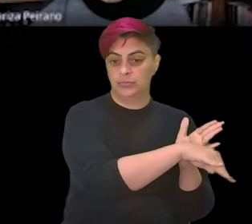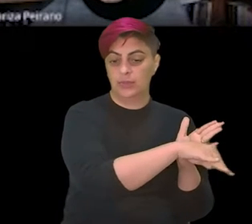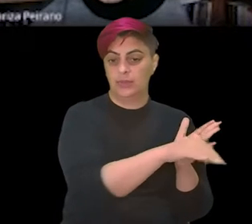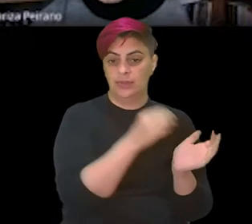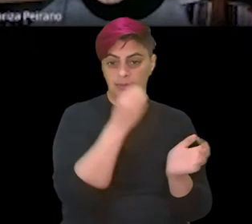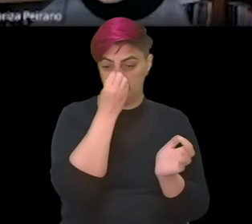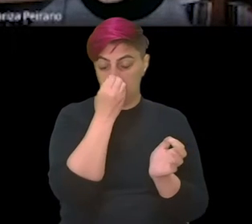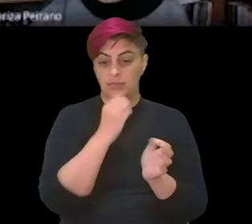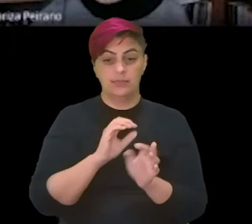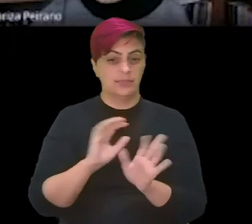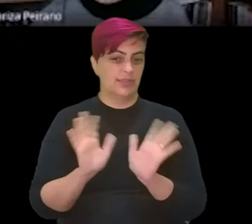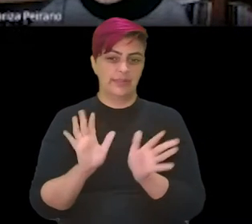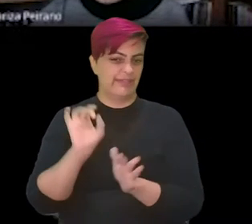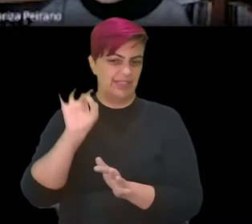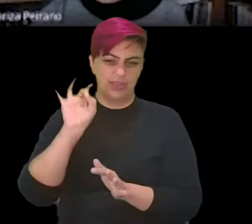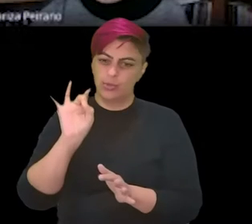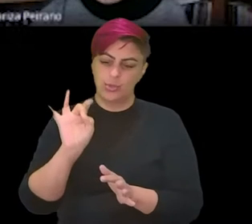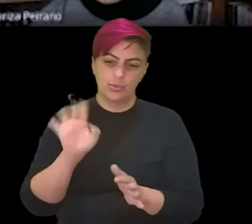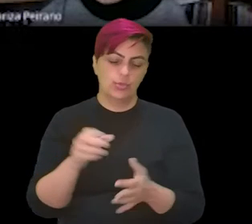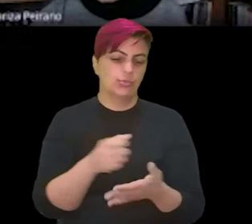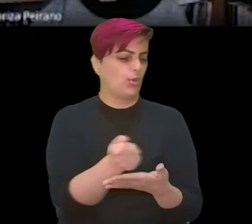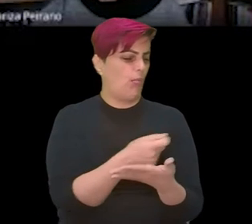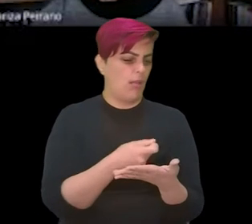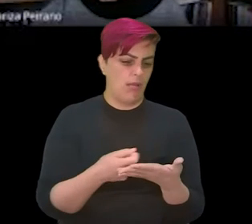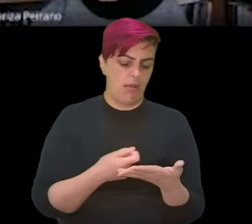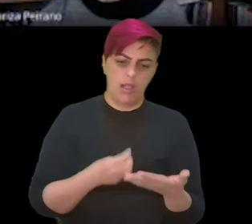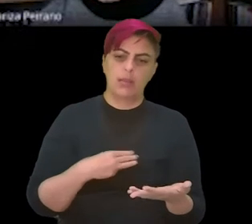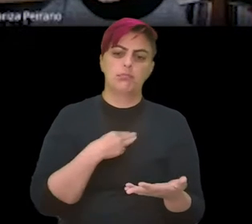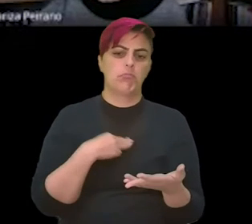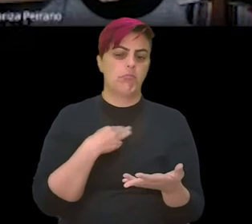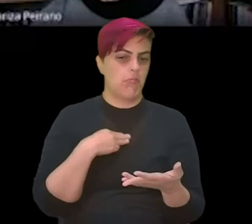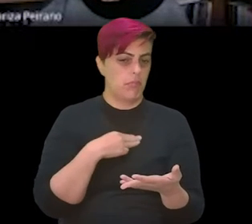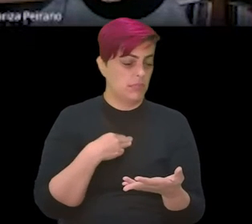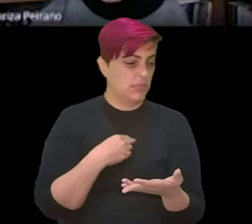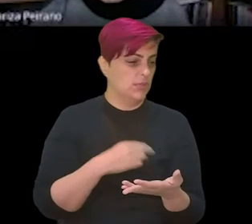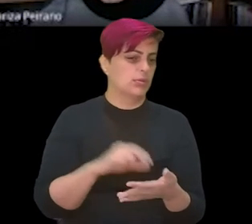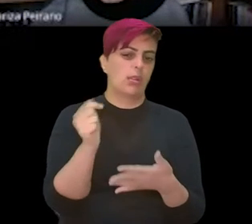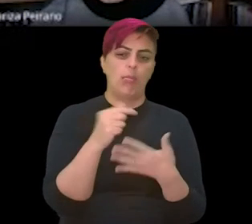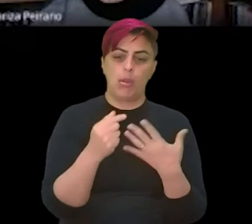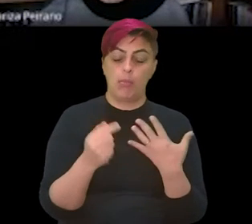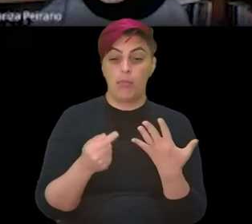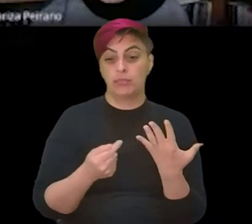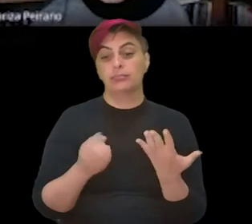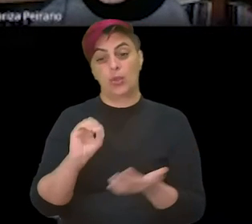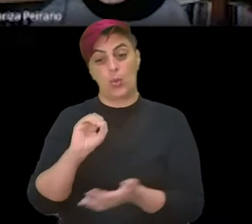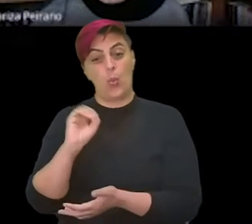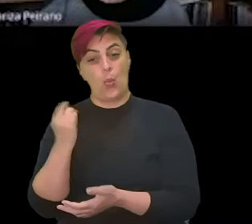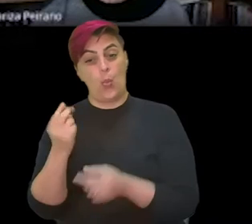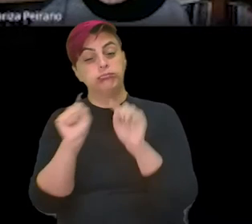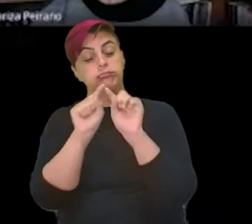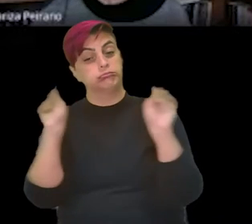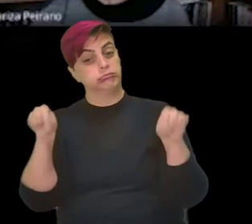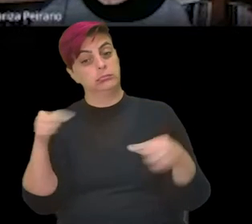a relatos impressionistas de viajantes, de missionários ou de funcionários do governo